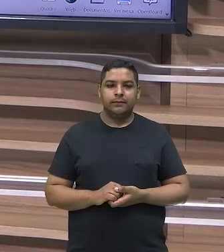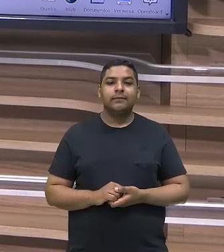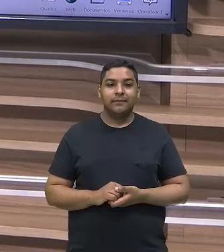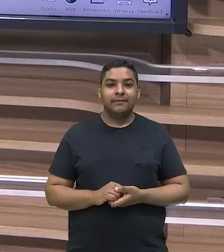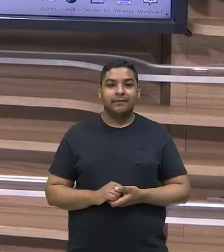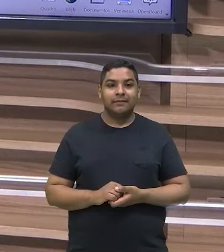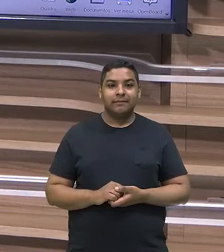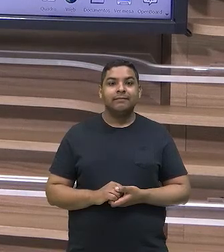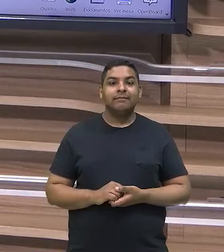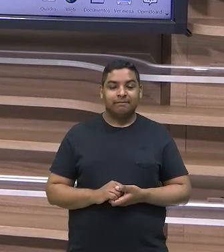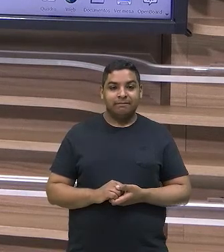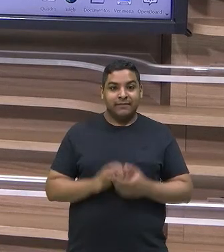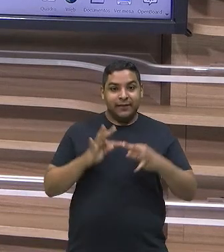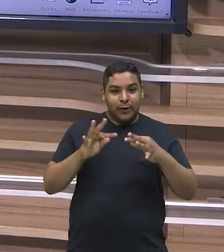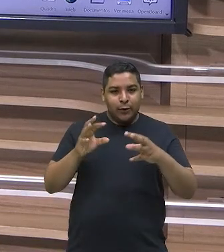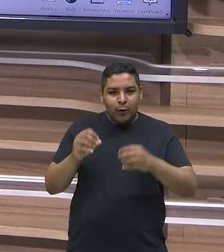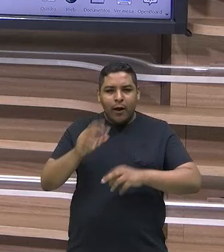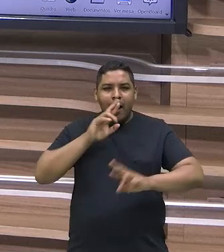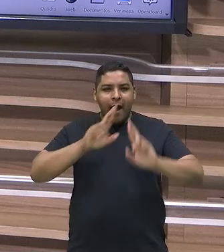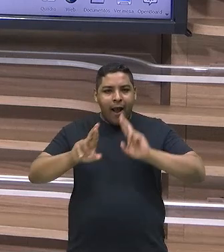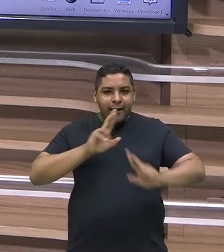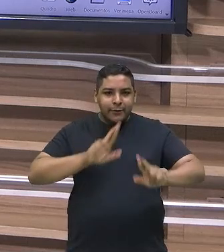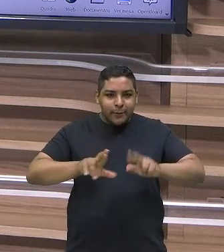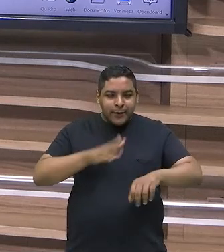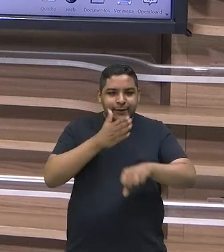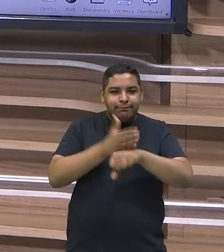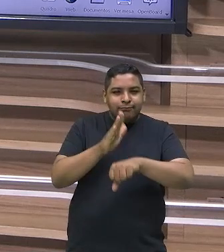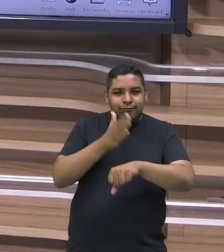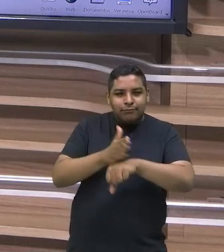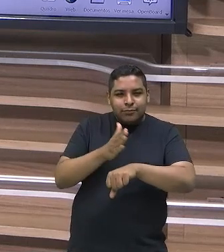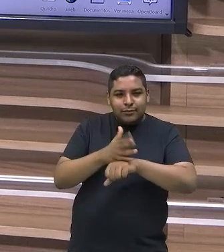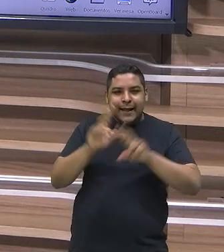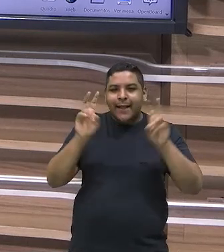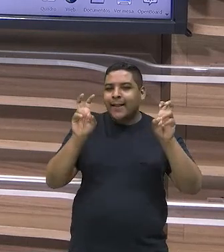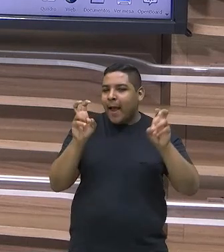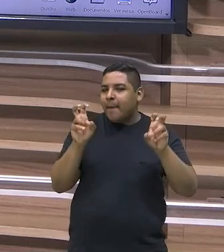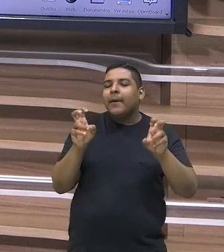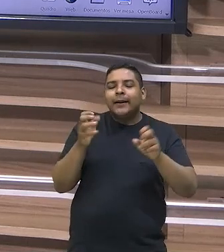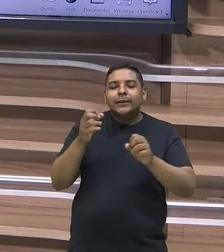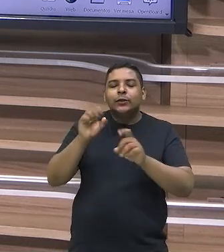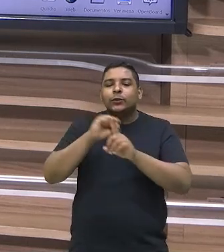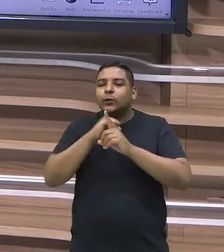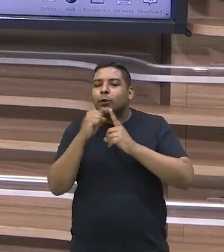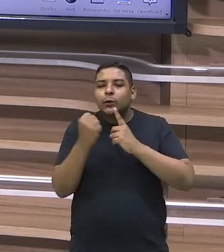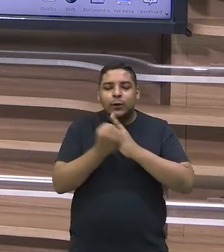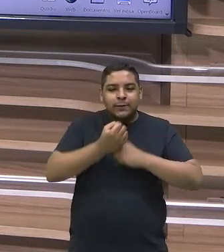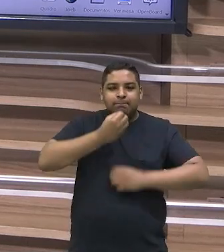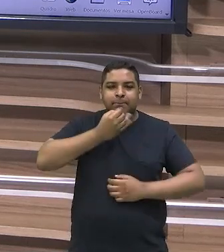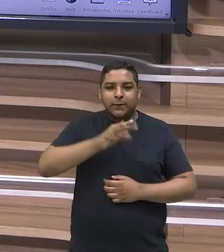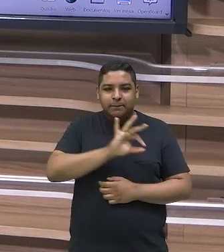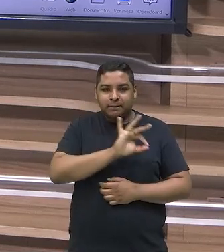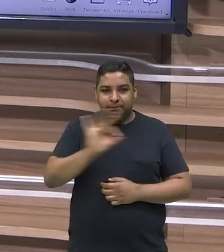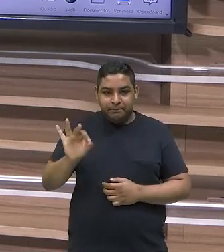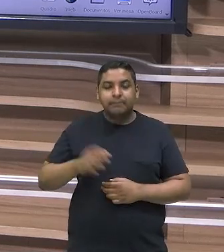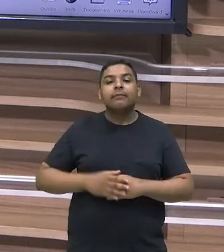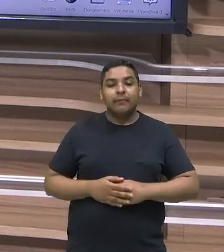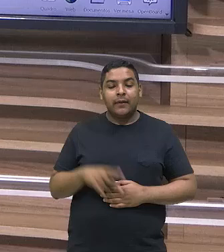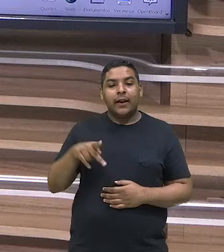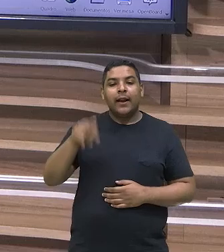Todos em atividade, todos exercitando sociologia, isso é muito bom. Kennedy, obrigado